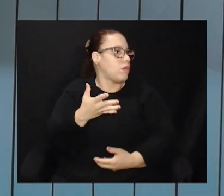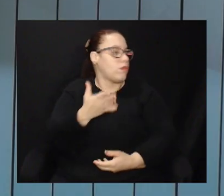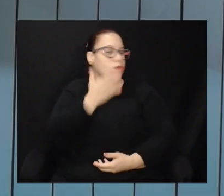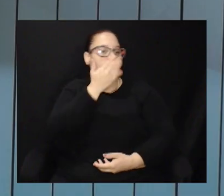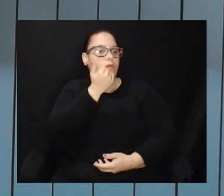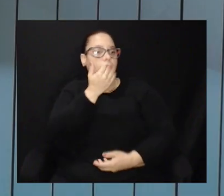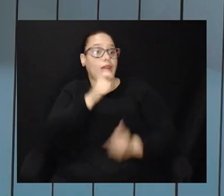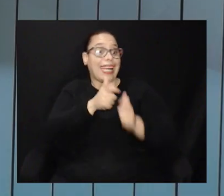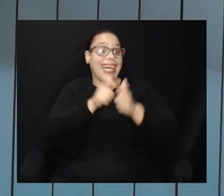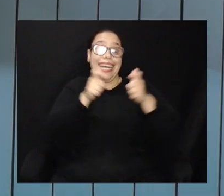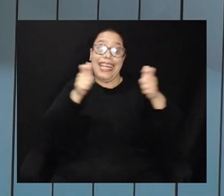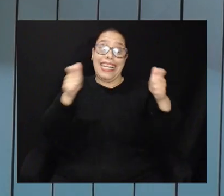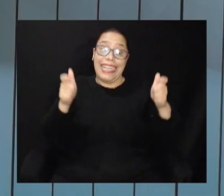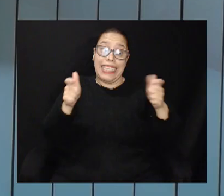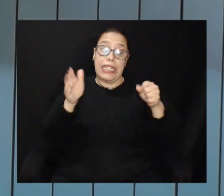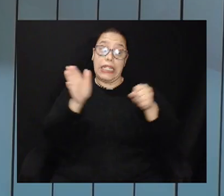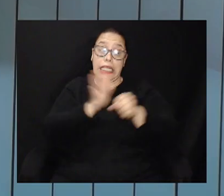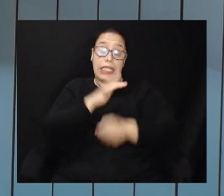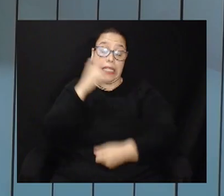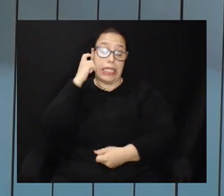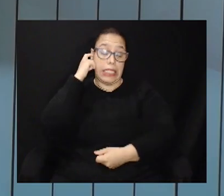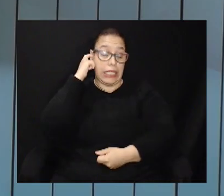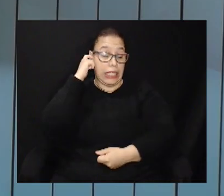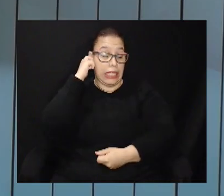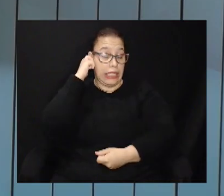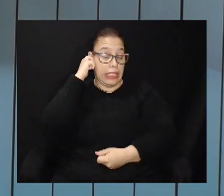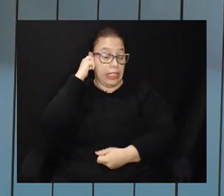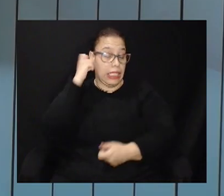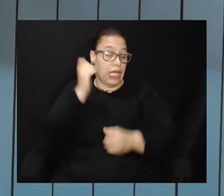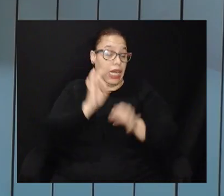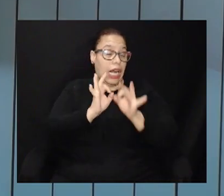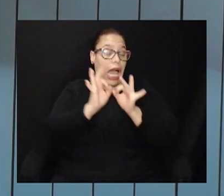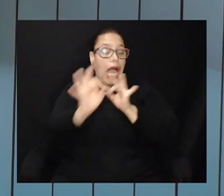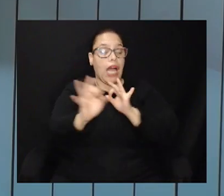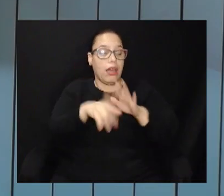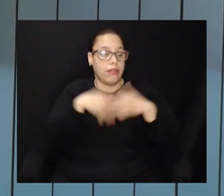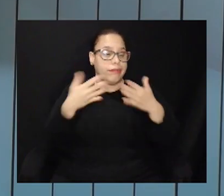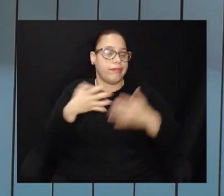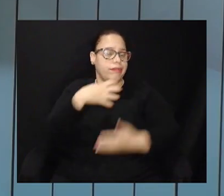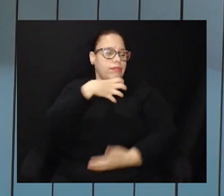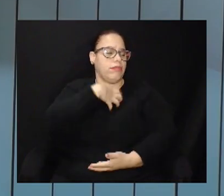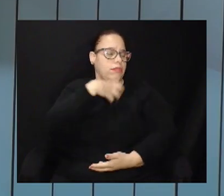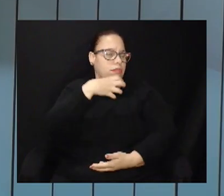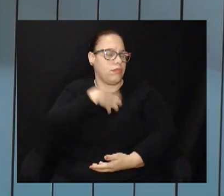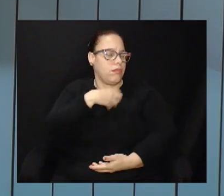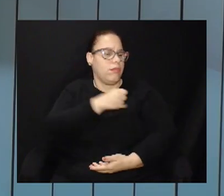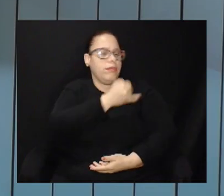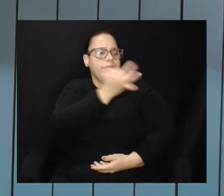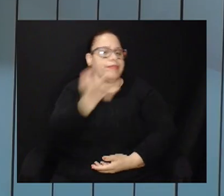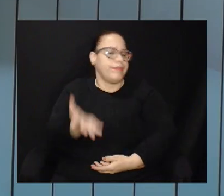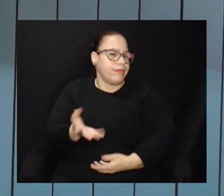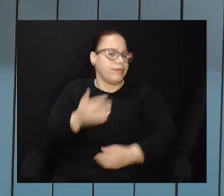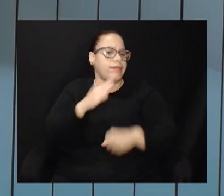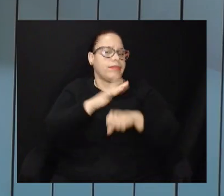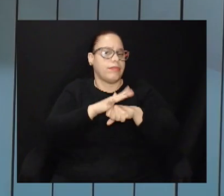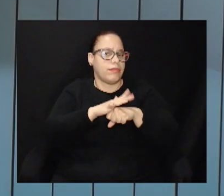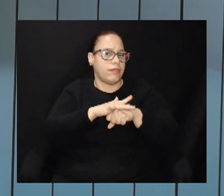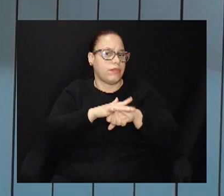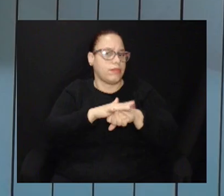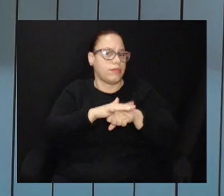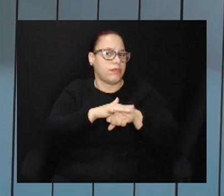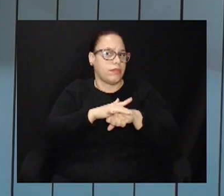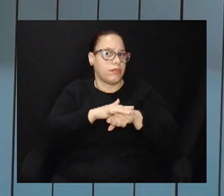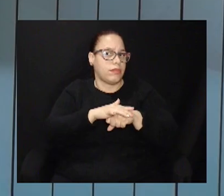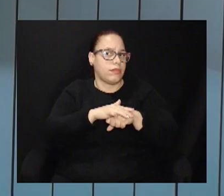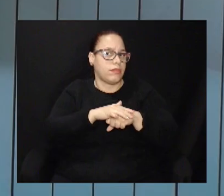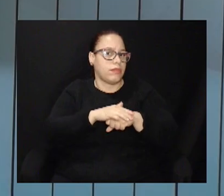o açúcar e também a longo prazo, quais são os sintomas, quais são as doenças causadas aí pelo excesso